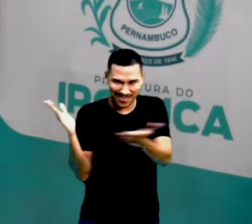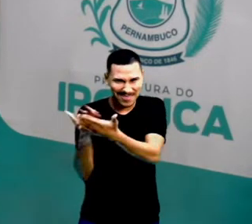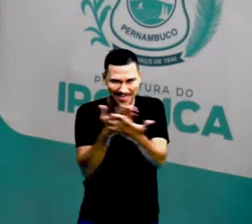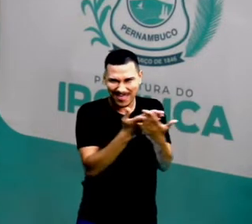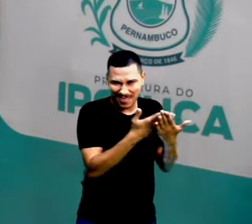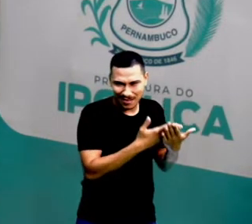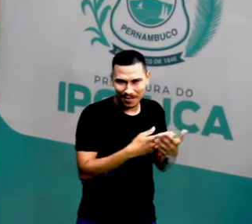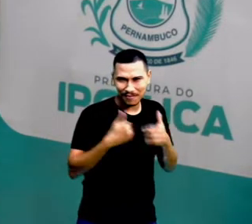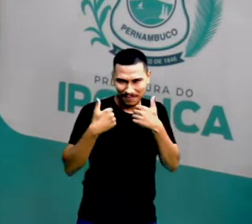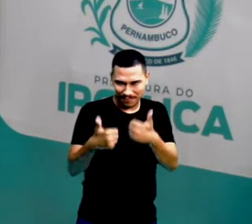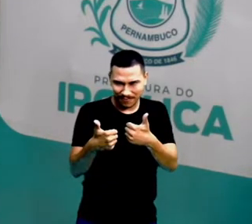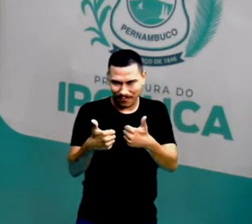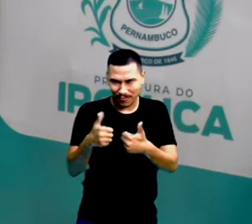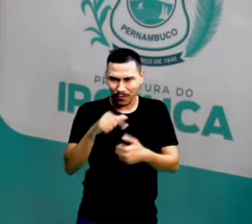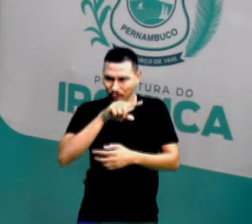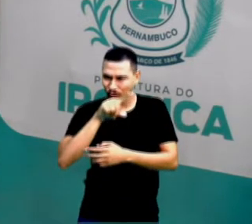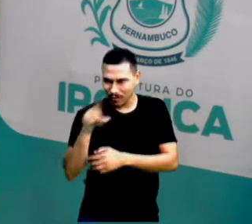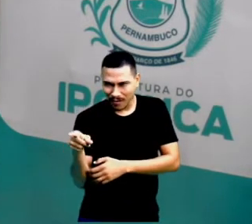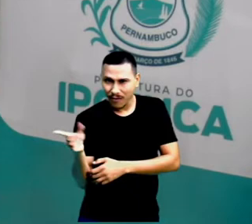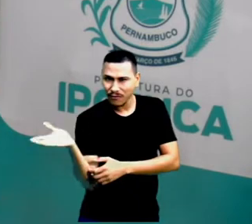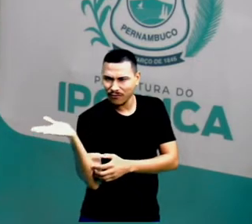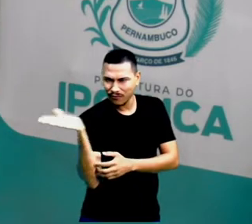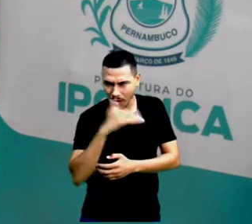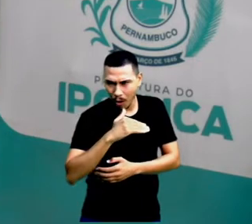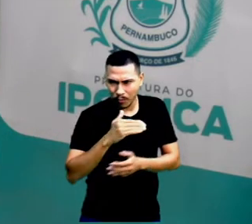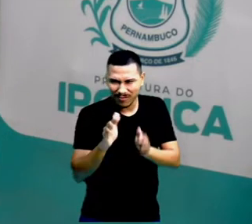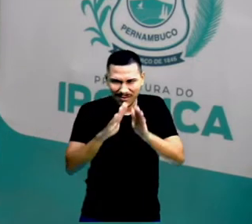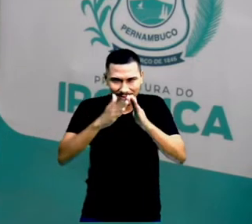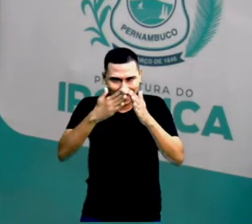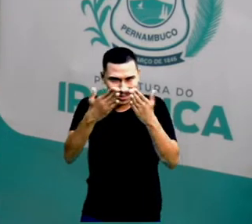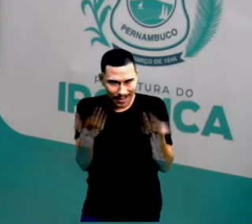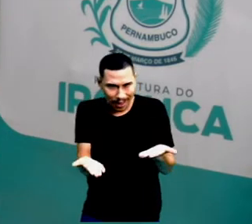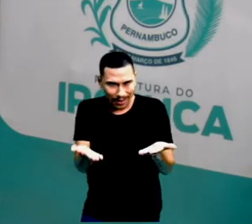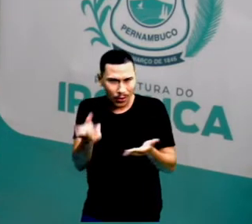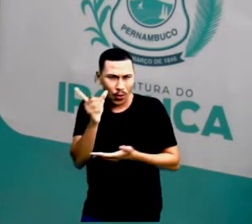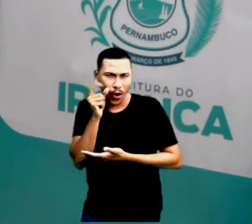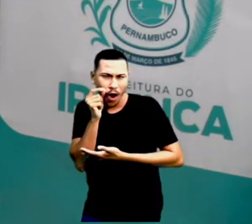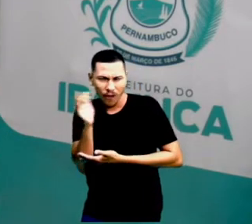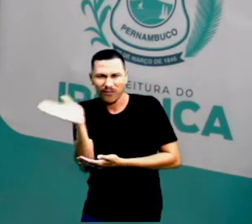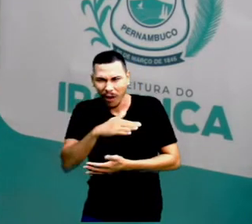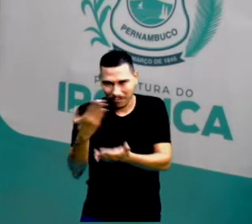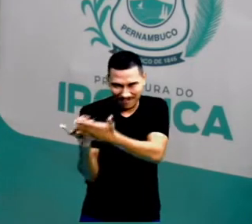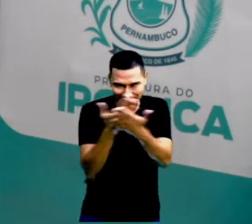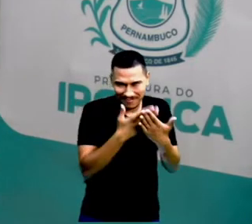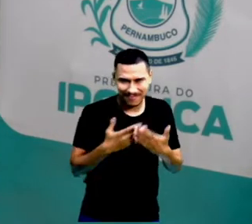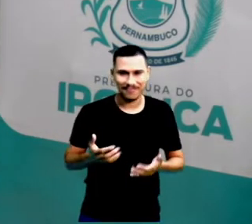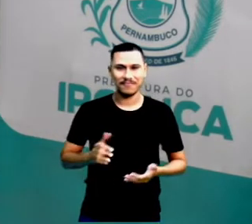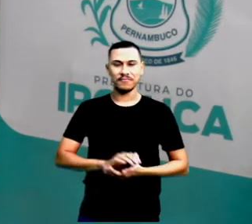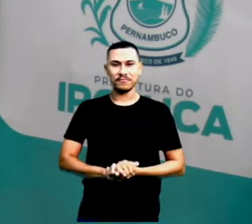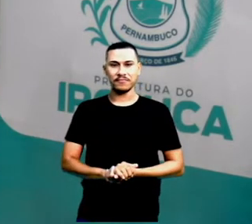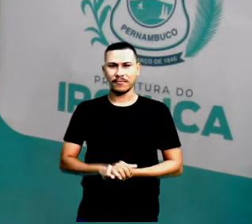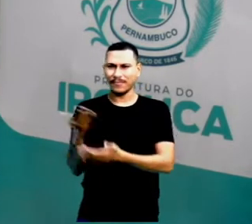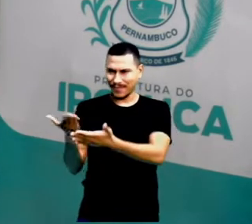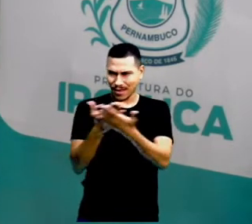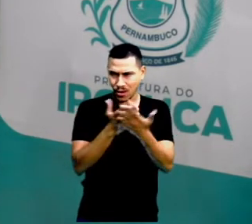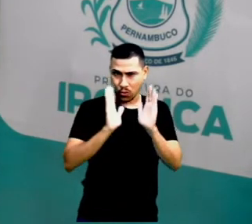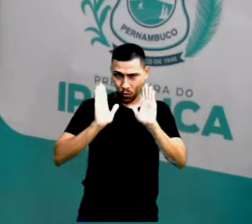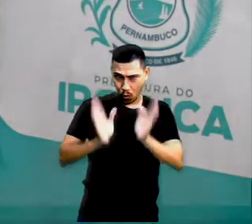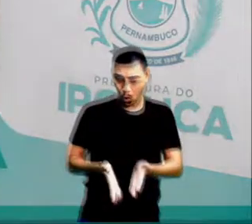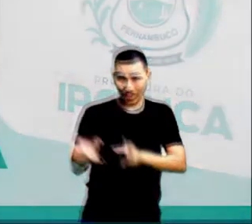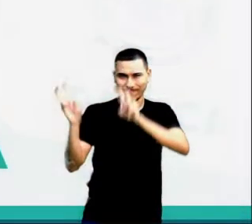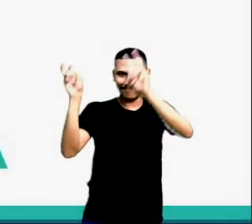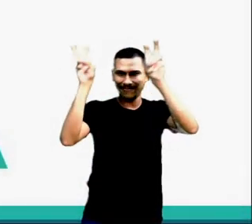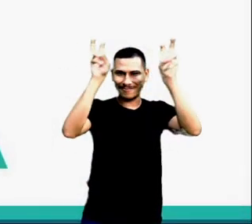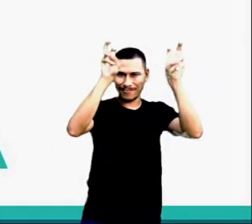aulas não perca tempo pegue caderno o lápis hein vamos estudar a ordem hoje